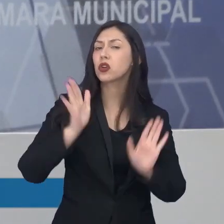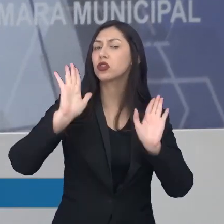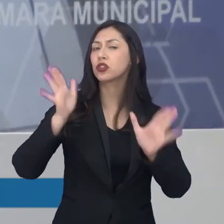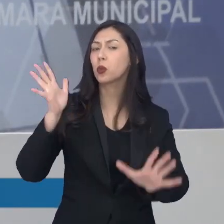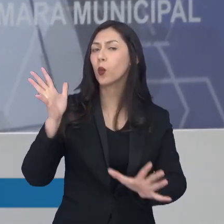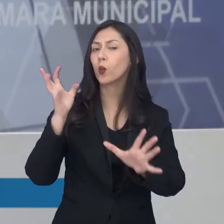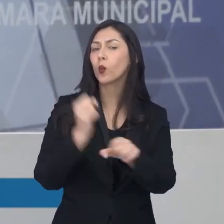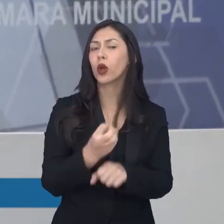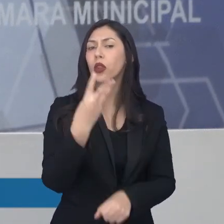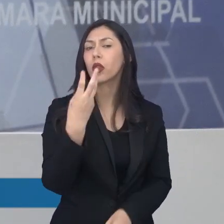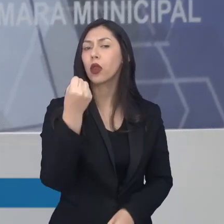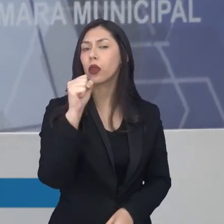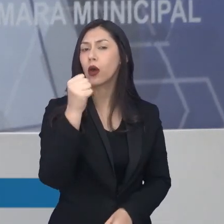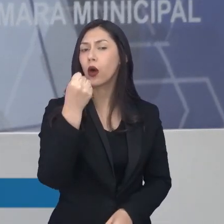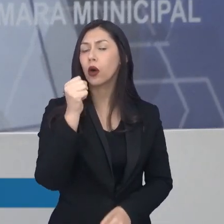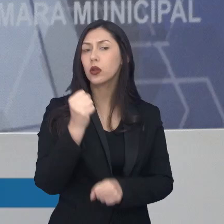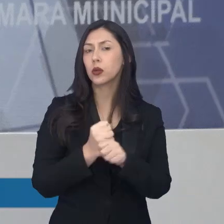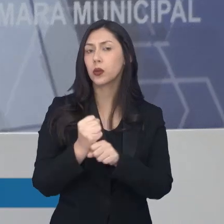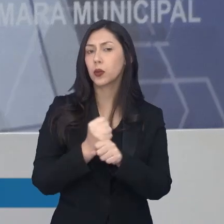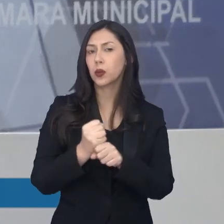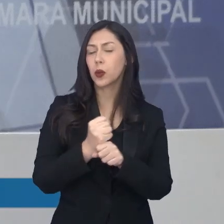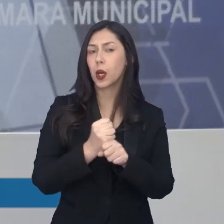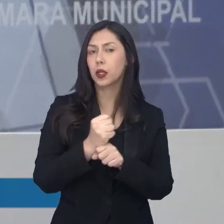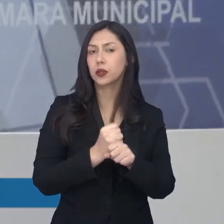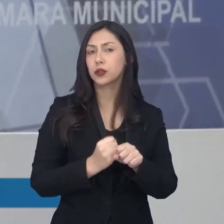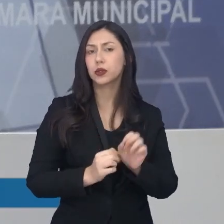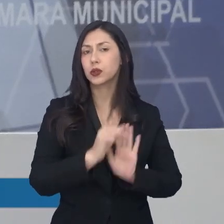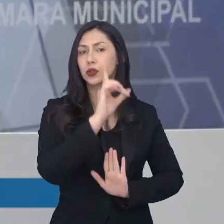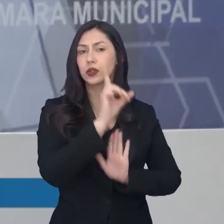nas cadeiras de Direito do Trabalho e Processo do Trabalho.